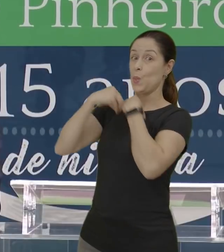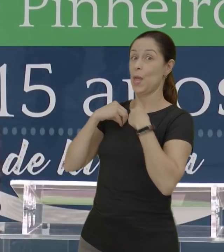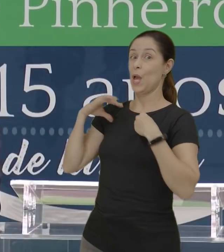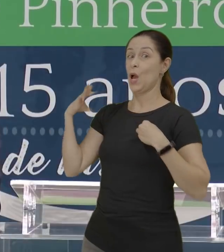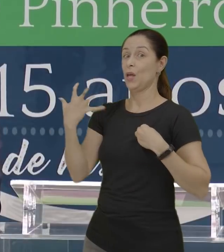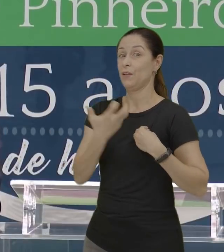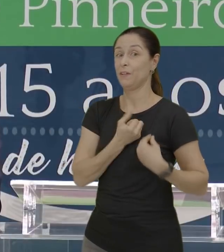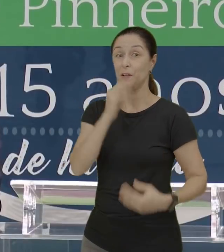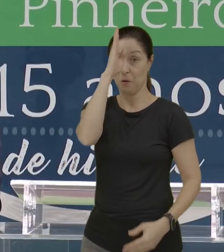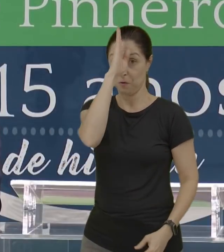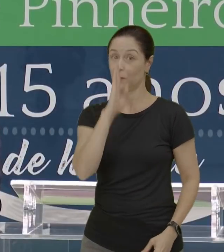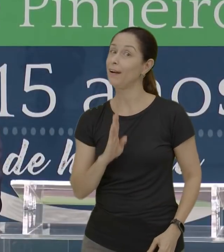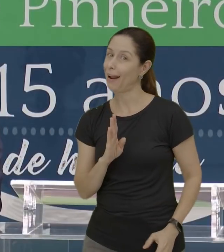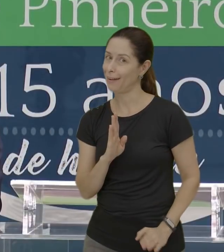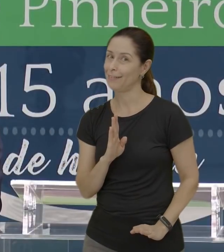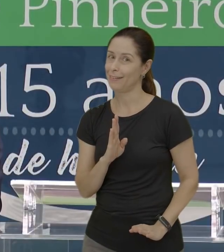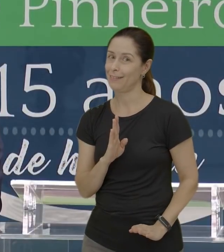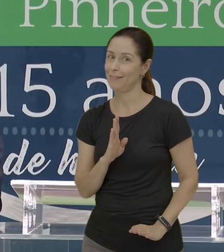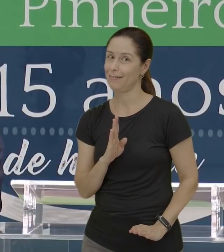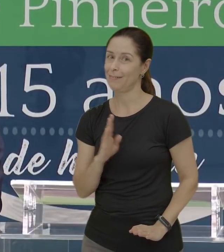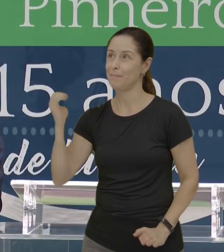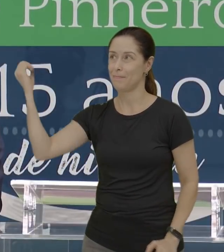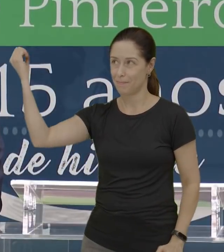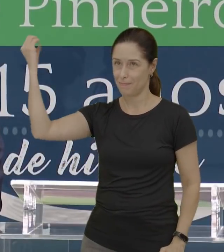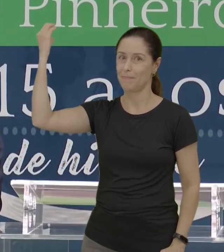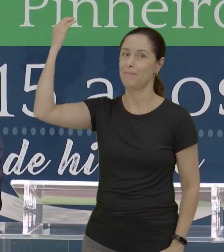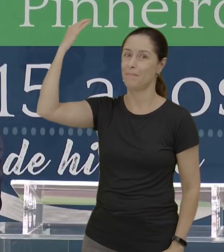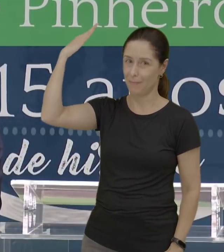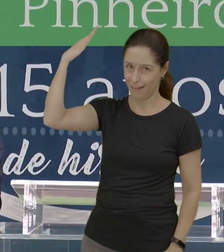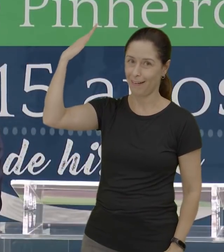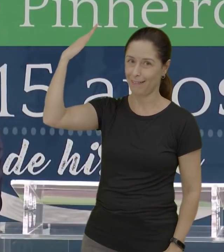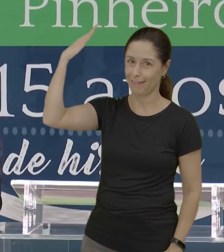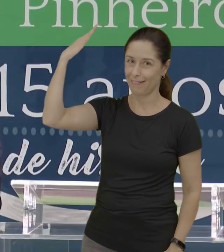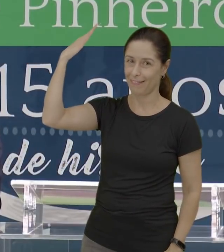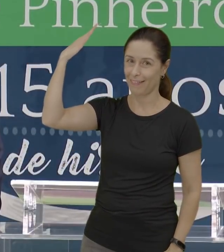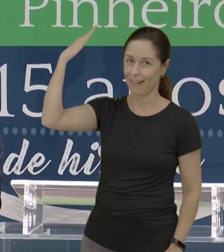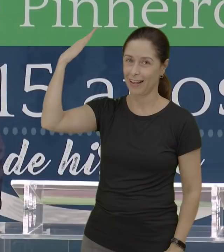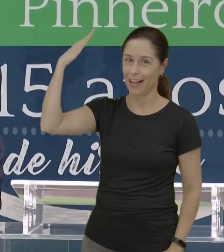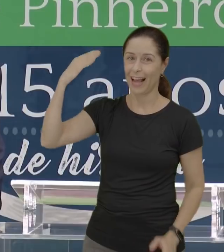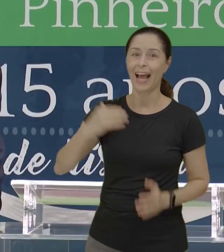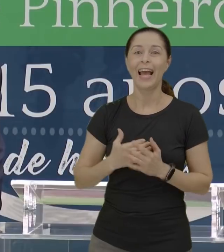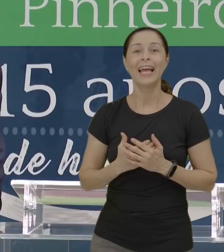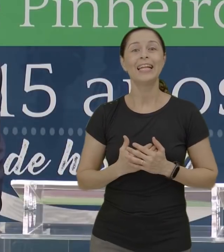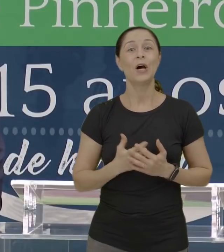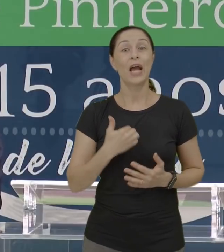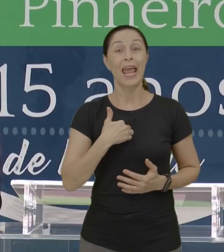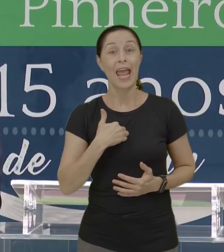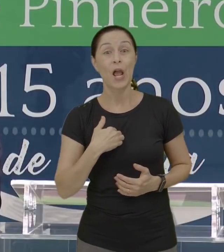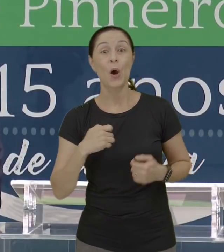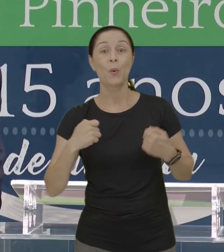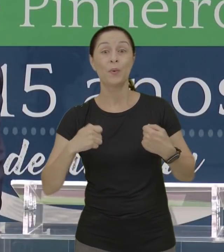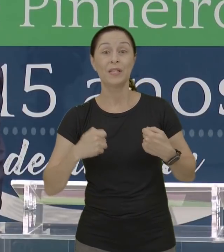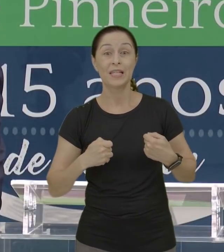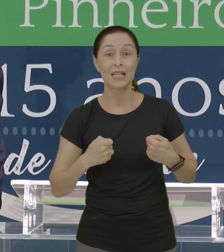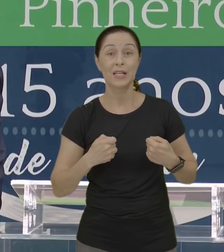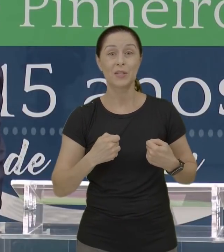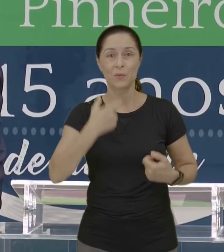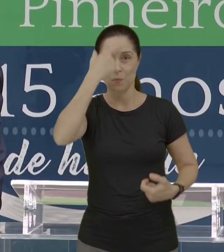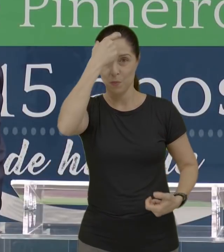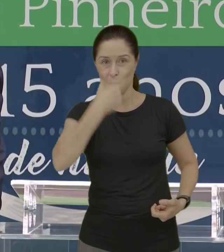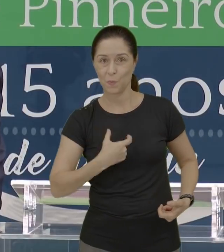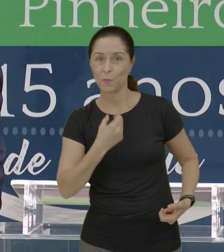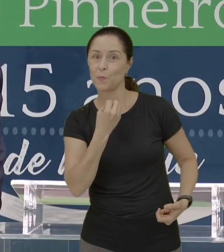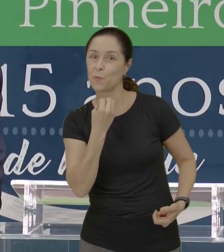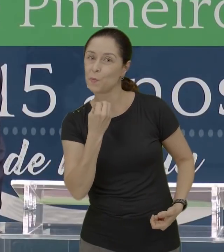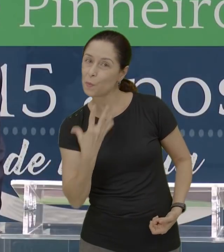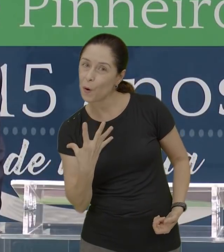Você pode, já que foi salvo pela graça, agora ser generoso, ser diligente nas boas obras,